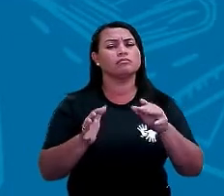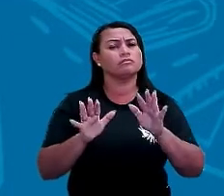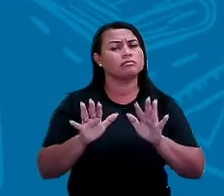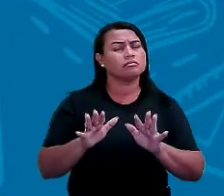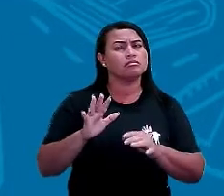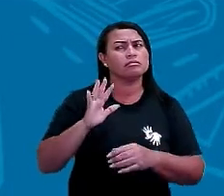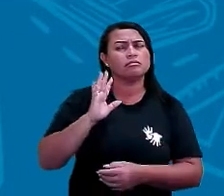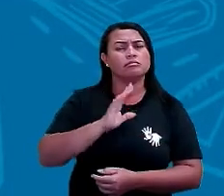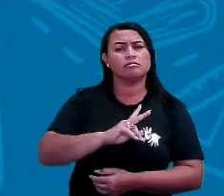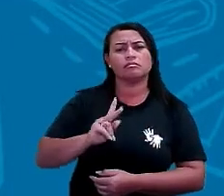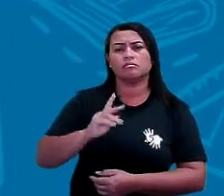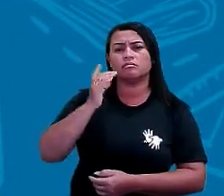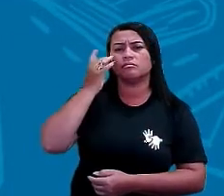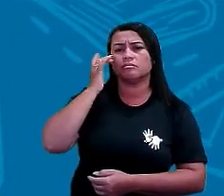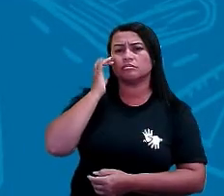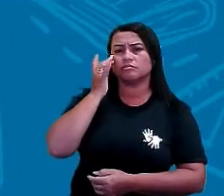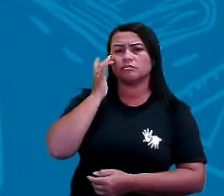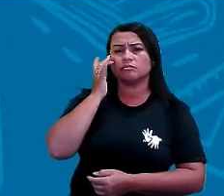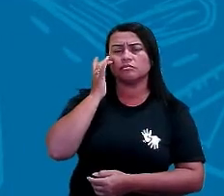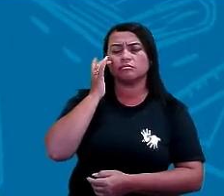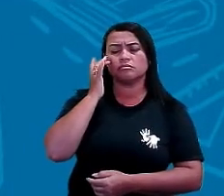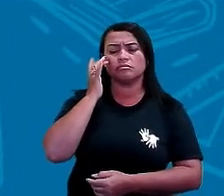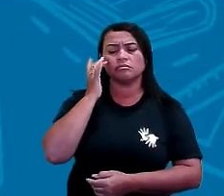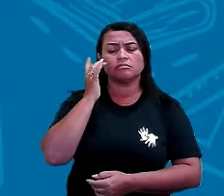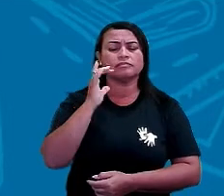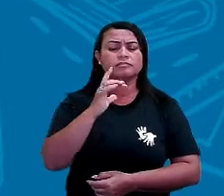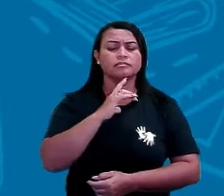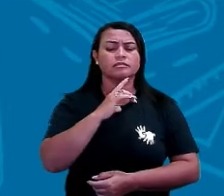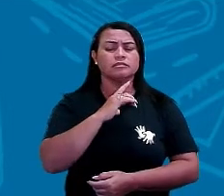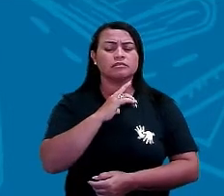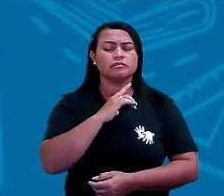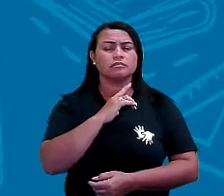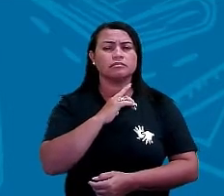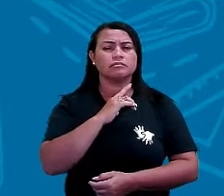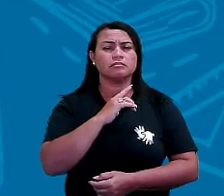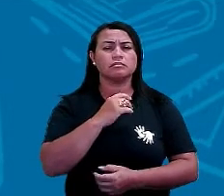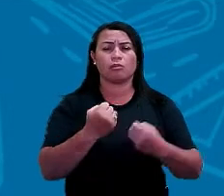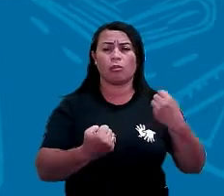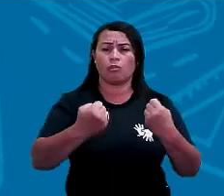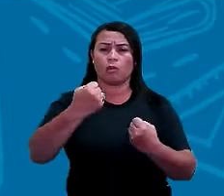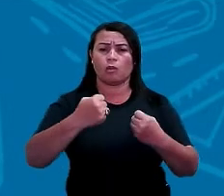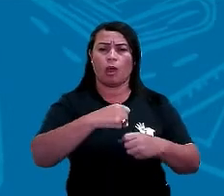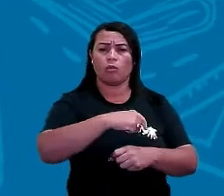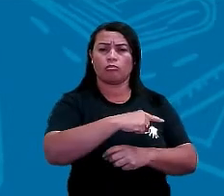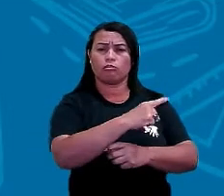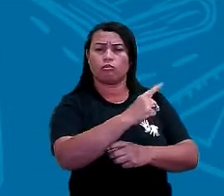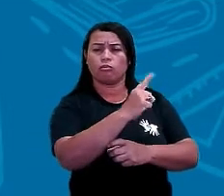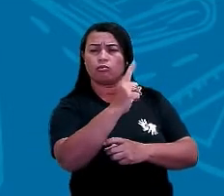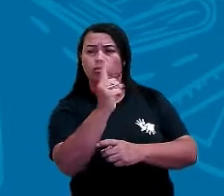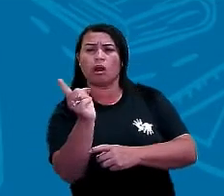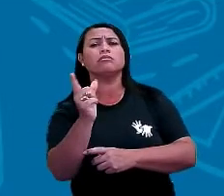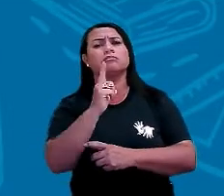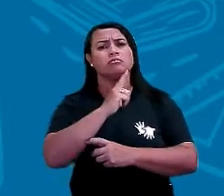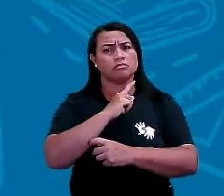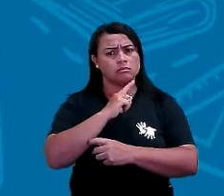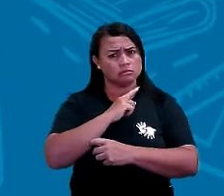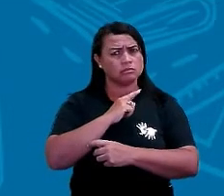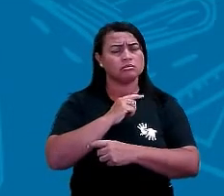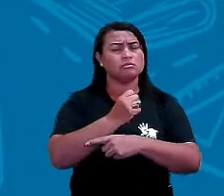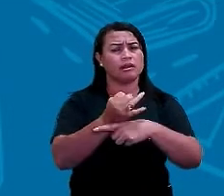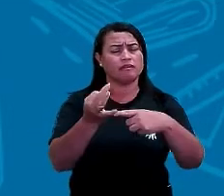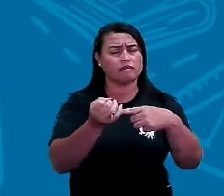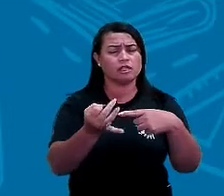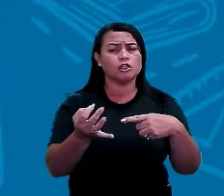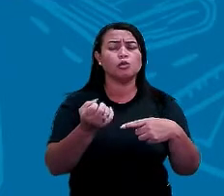Professora, eu acho que lá no marcadorzinho do carro, onde passa a gasolina, tem fração. Veja